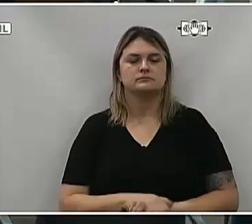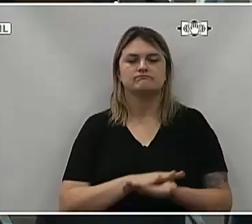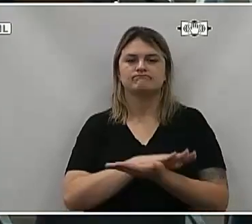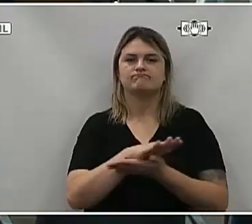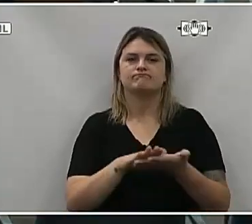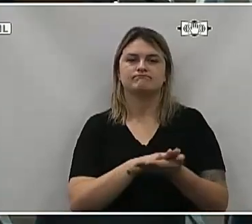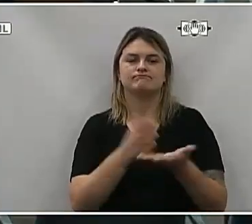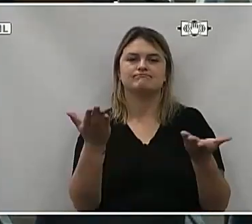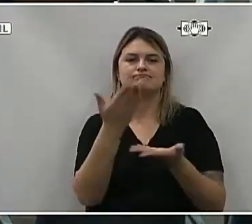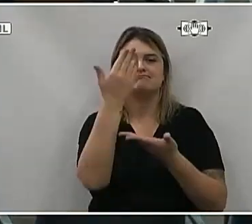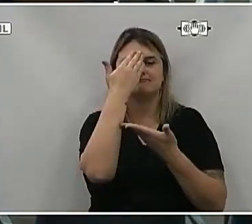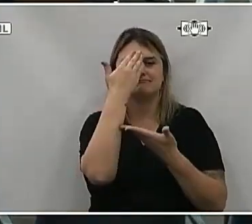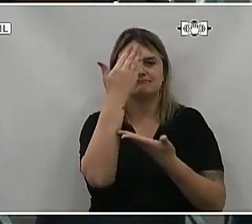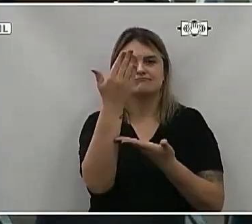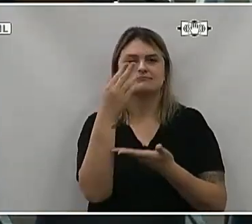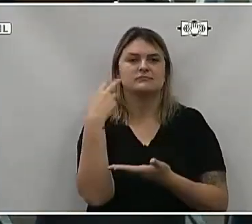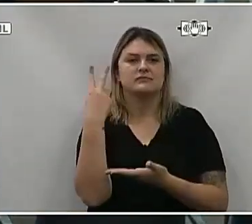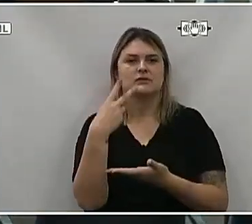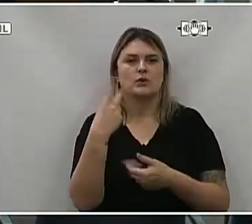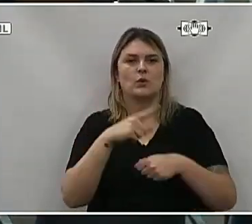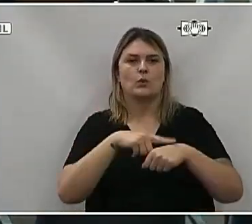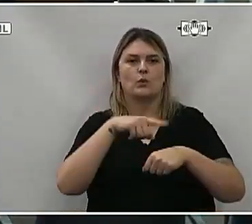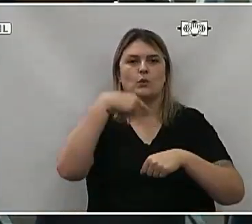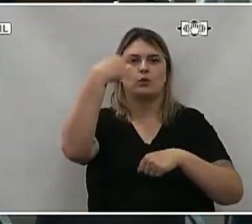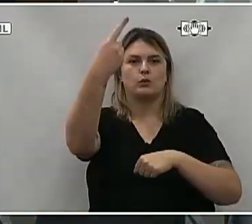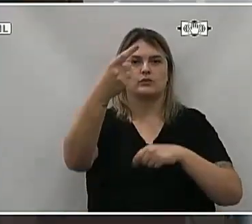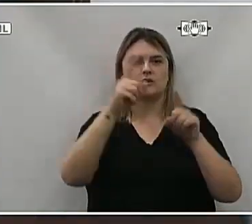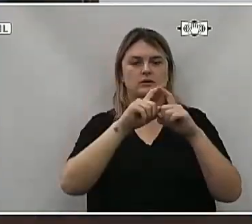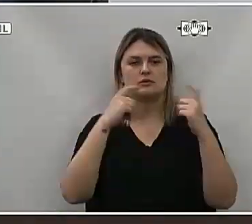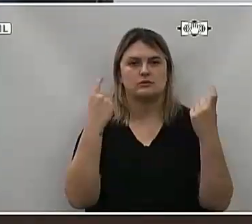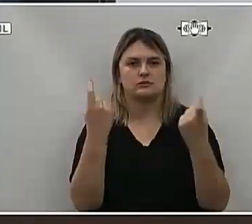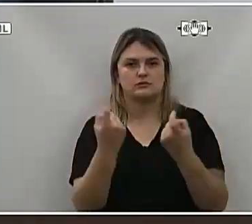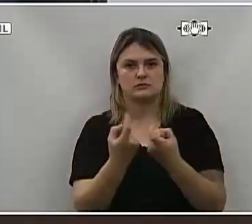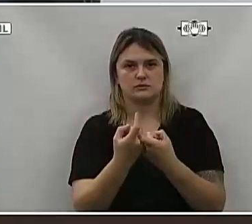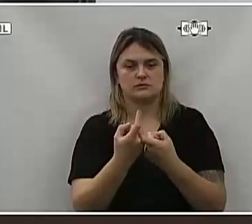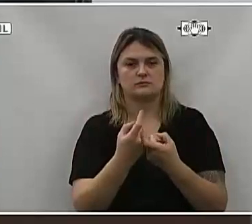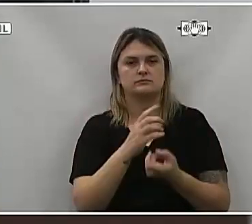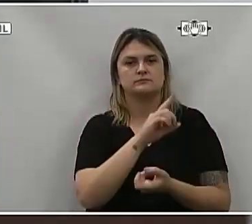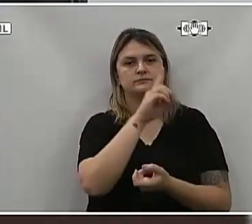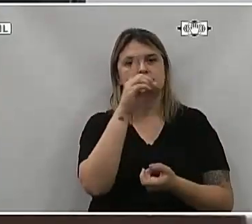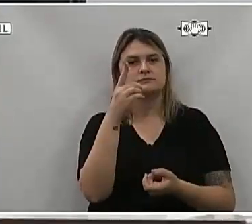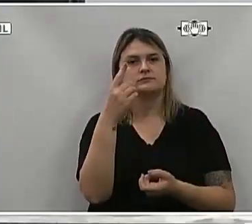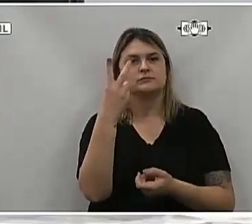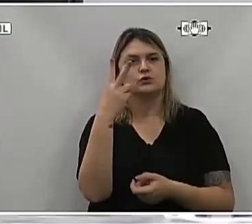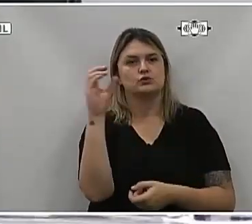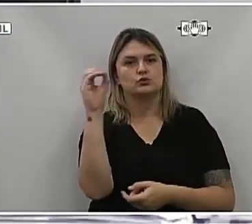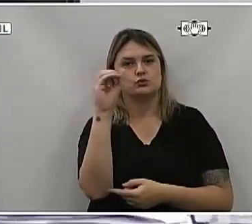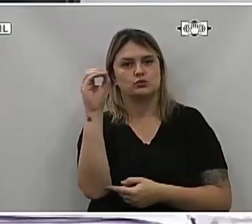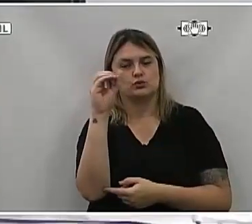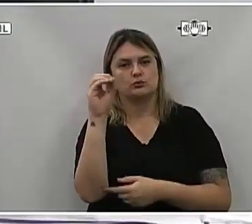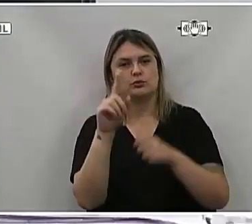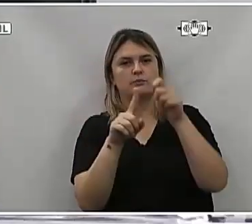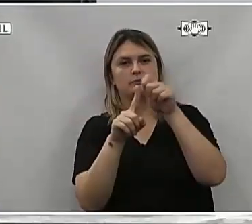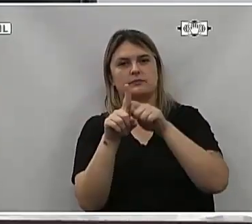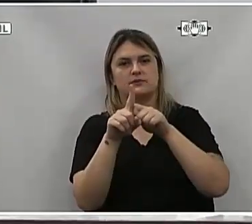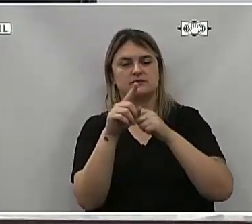Nada mais havendo, agradeço aos senhores vereadores. A próxima reunião ordinária será no dia 2 de outubro de